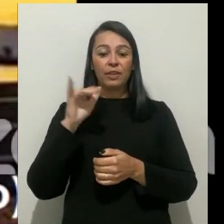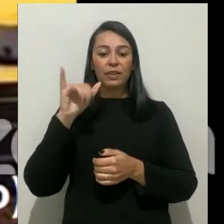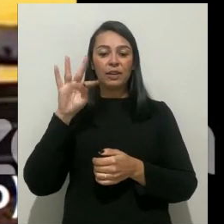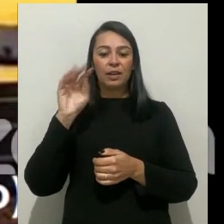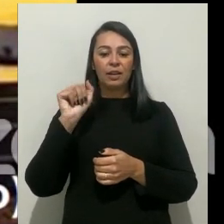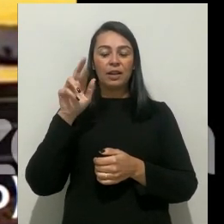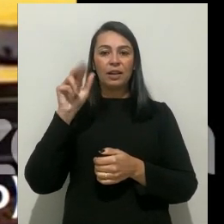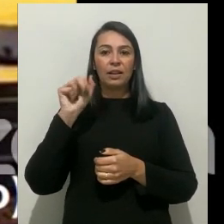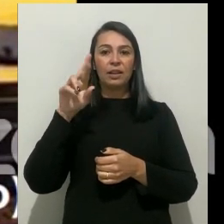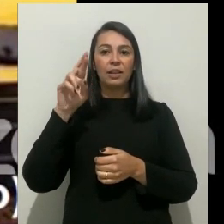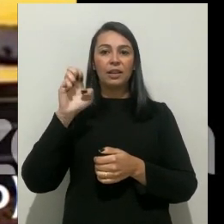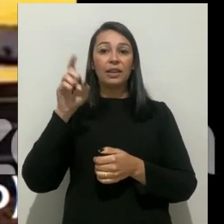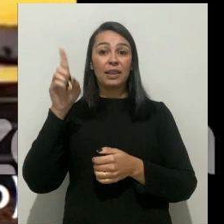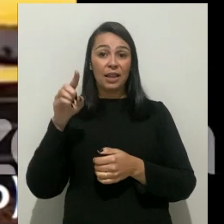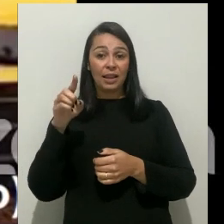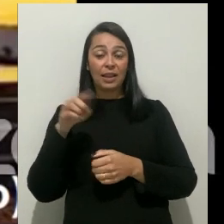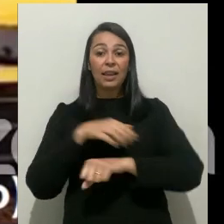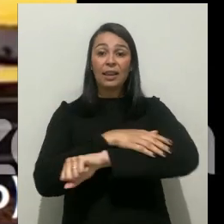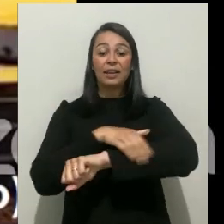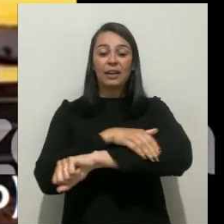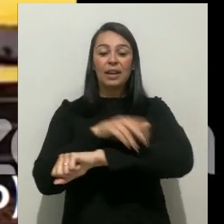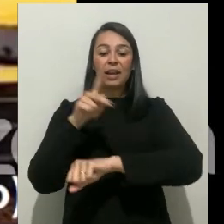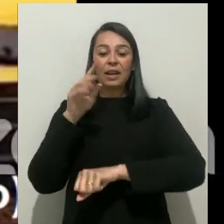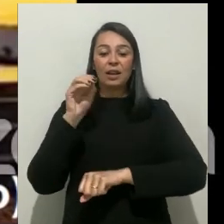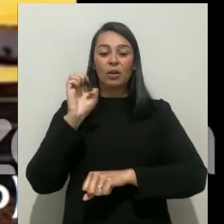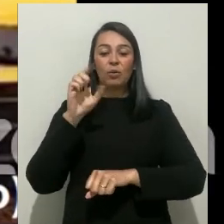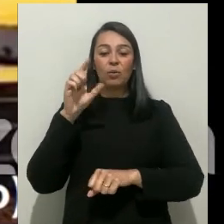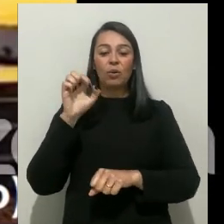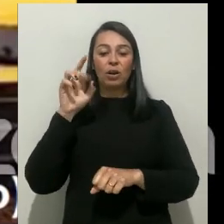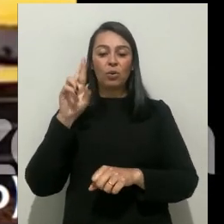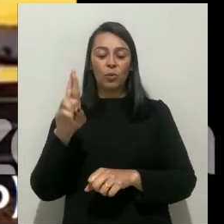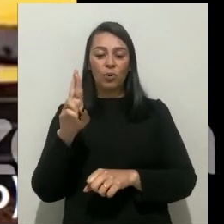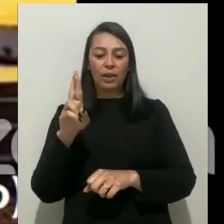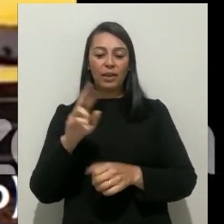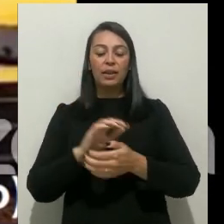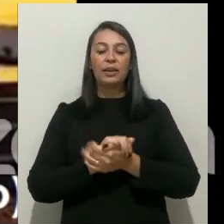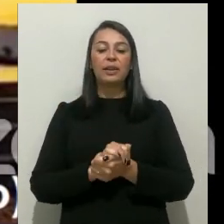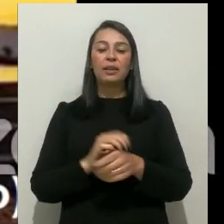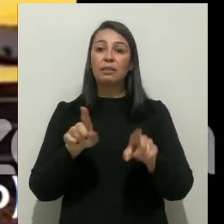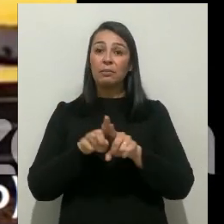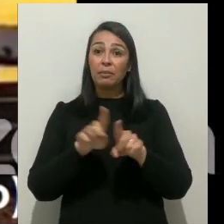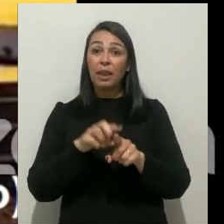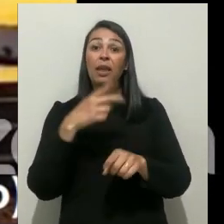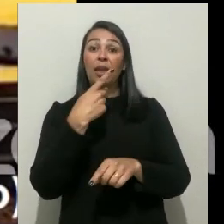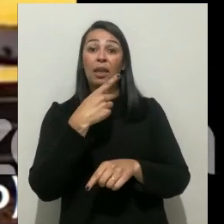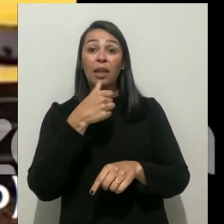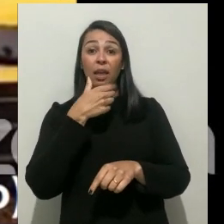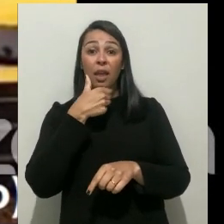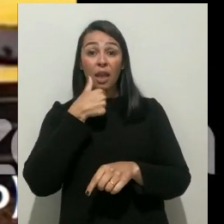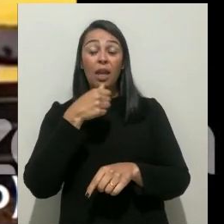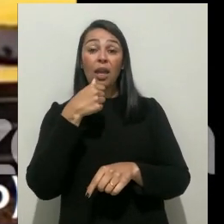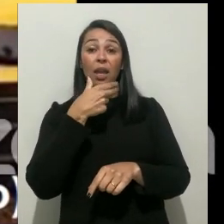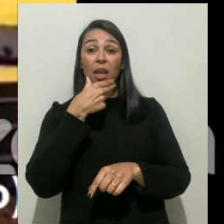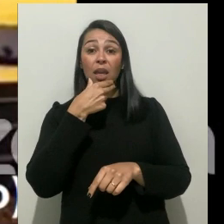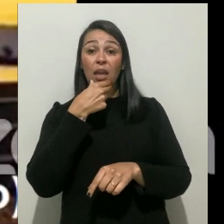Kelly, que ele vai para a catedral, né? Também dele.